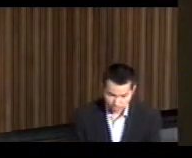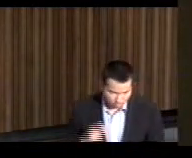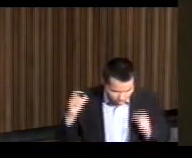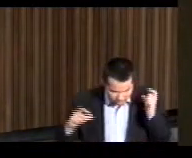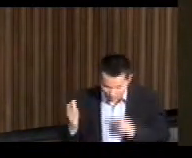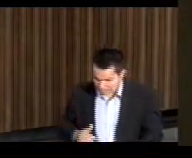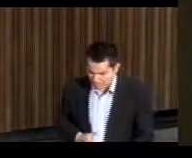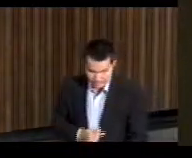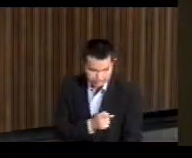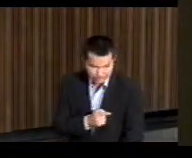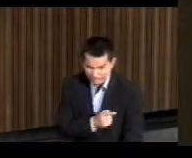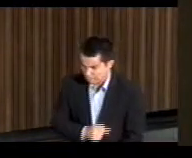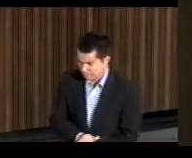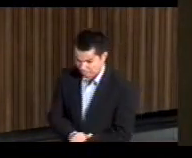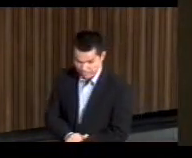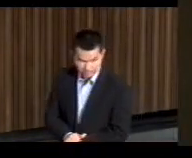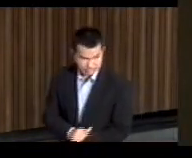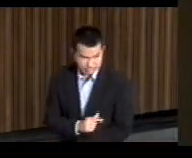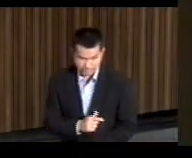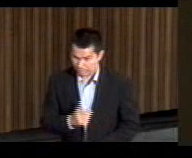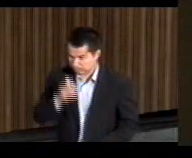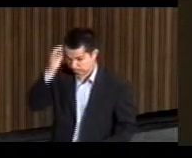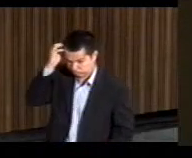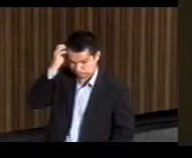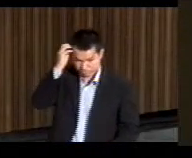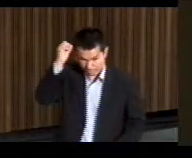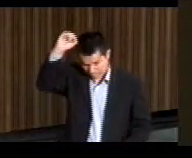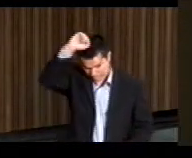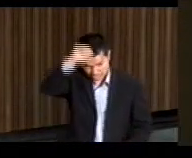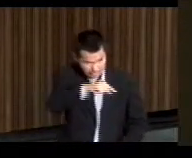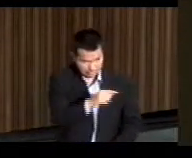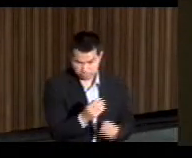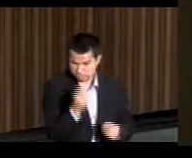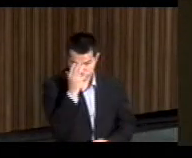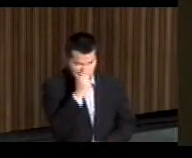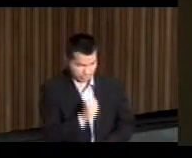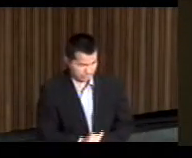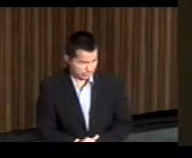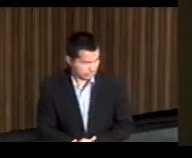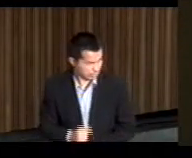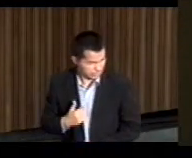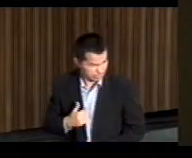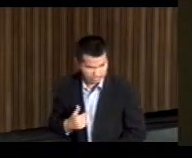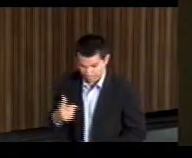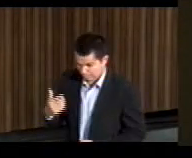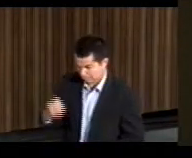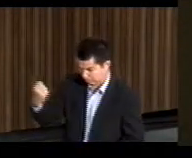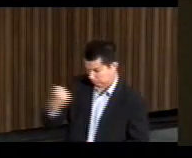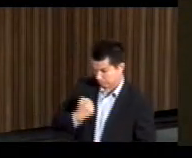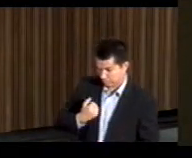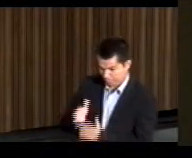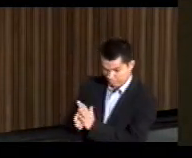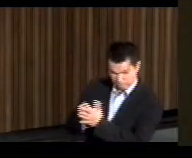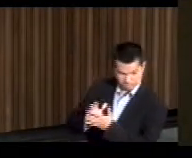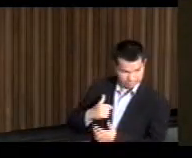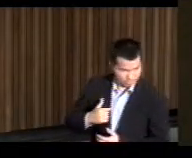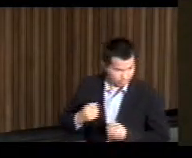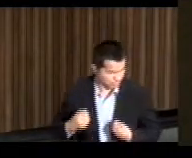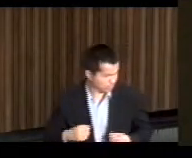essa história toda, ele fica lá enrolado, tal, aquela coisa toda. E Deus diz: você não sabe quem é o teu